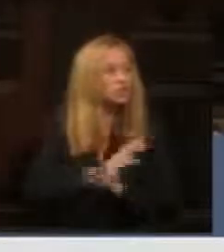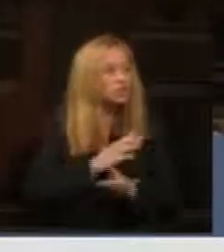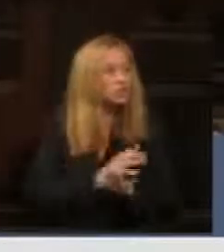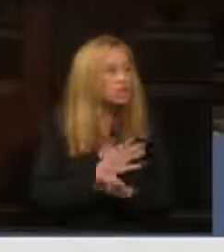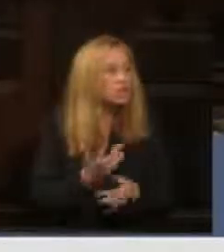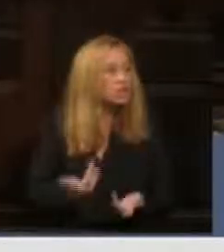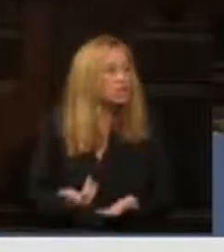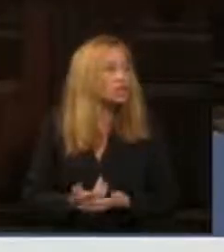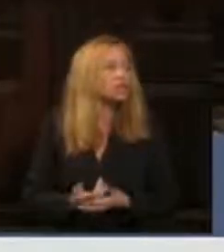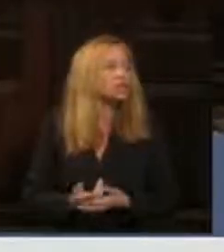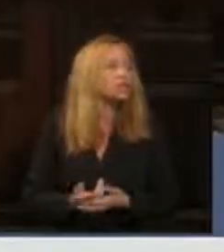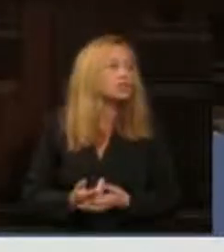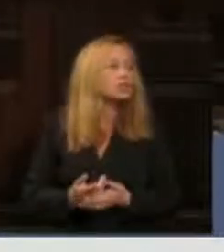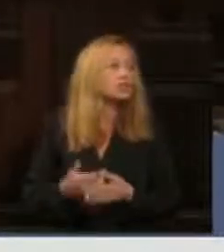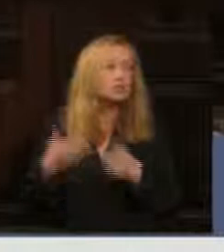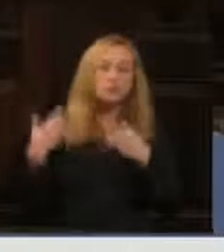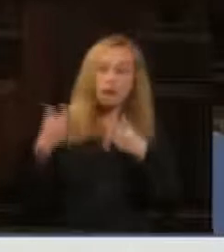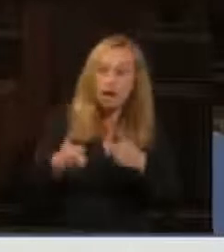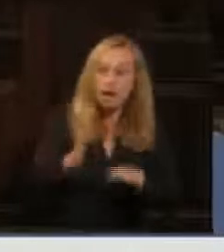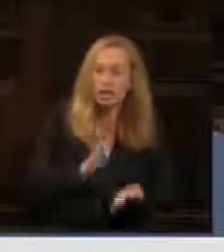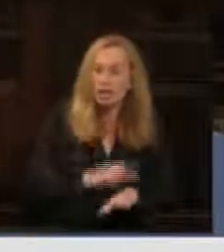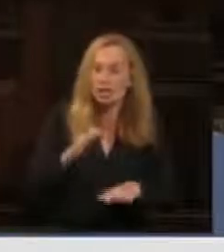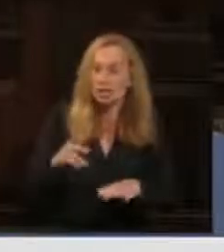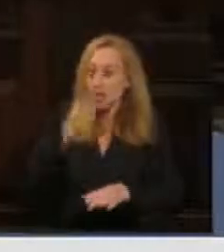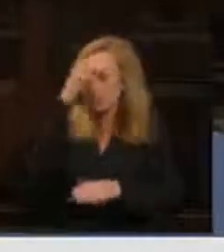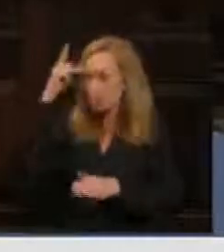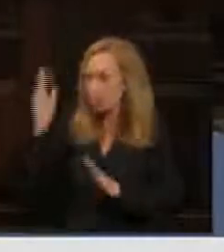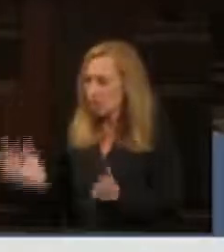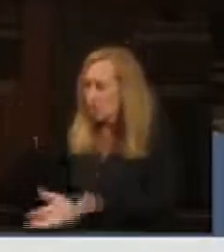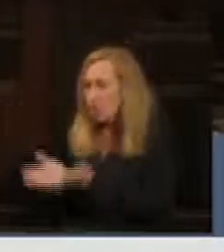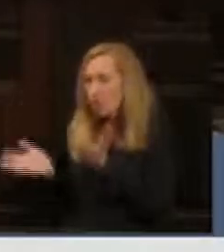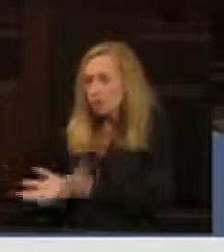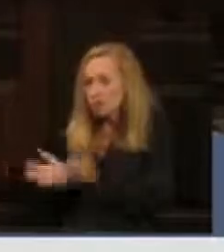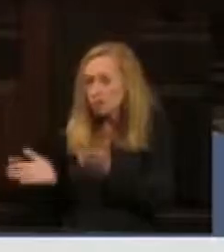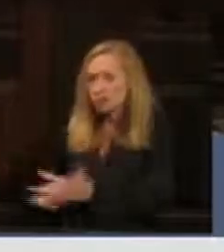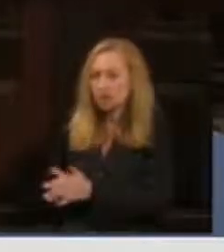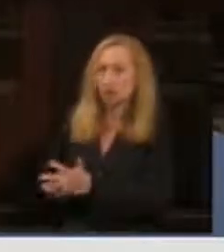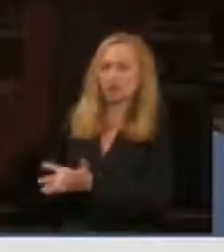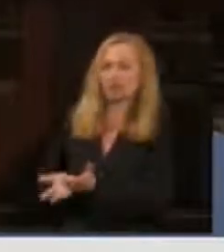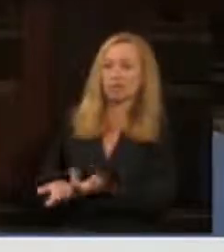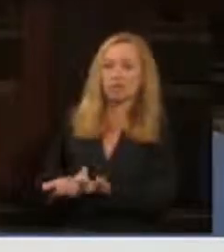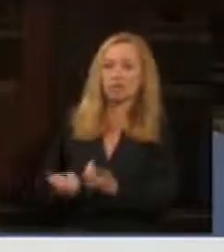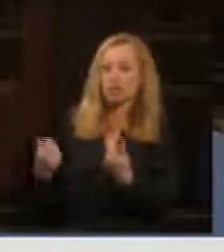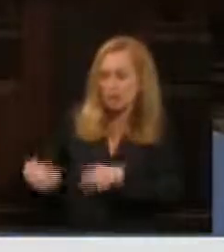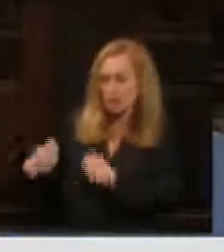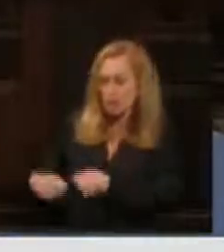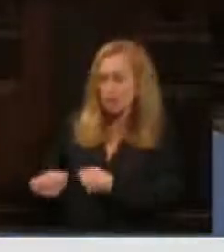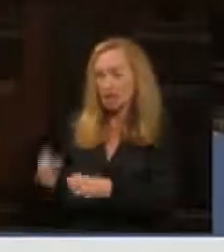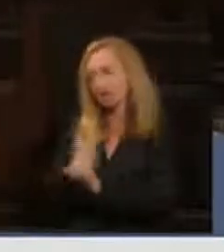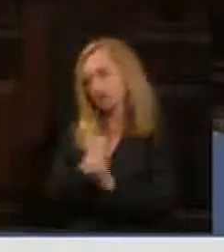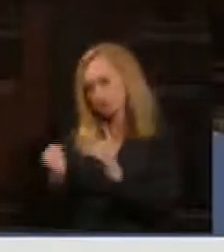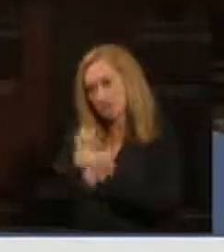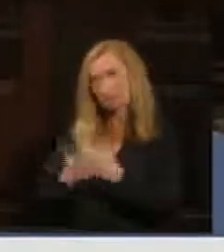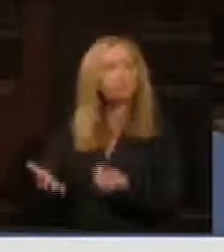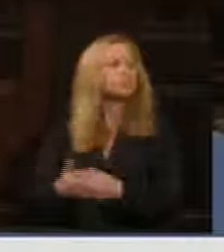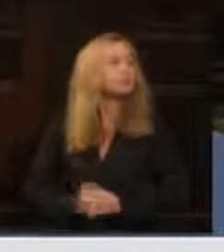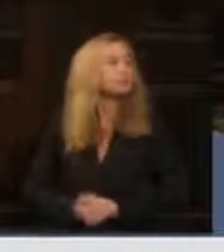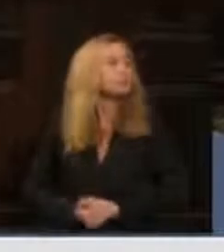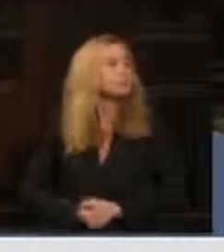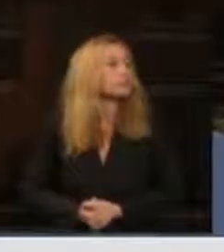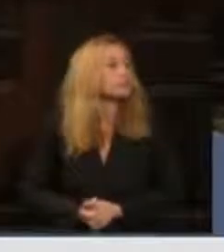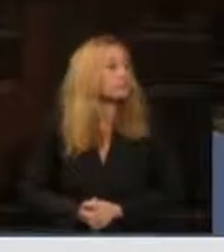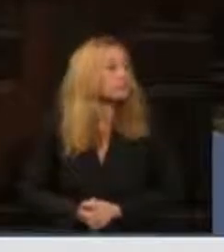especialmente na população pobre, na população mais vulnerável socialmente.